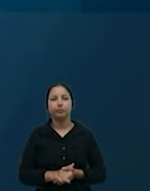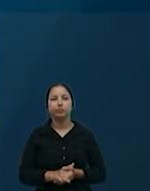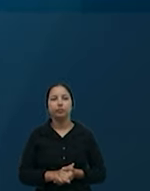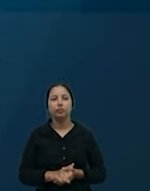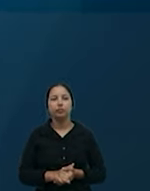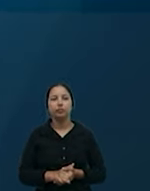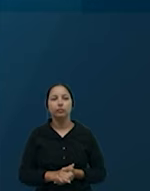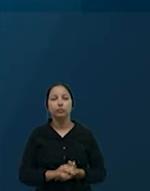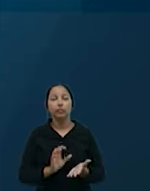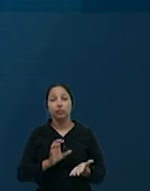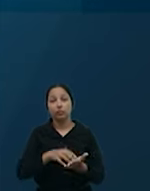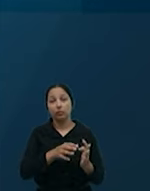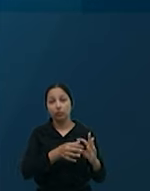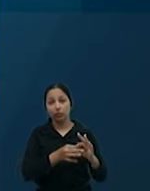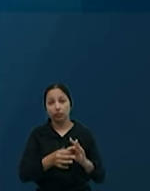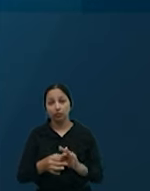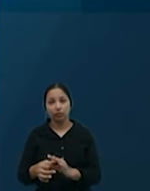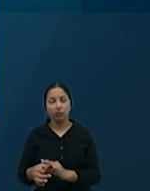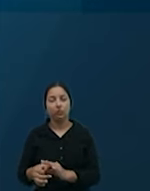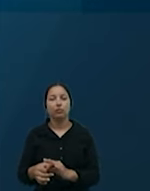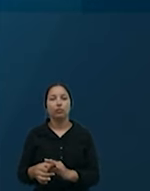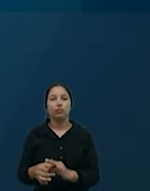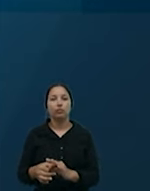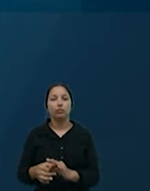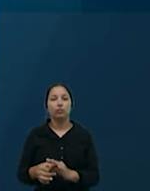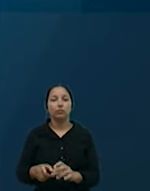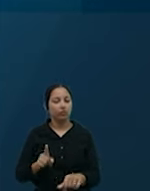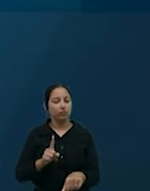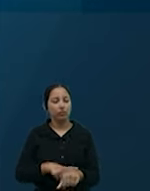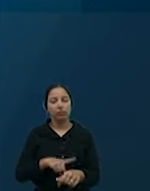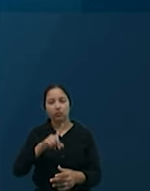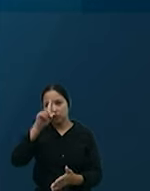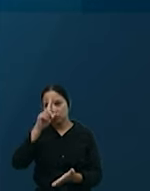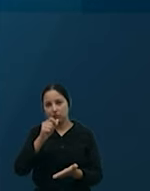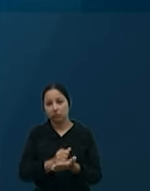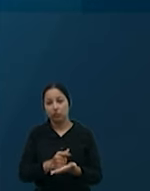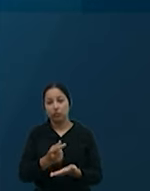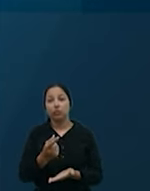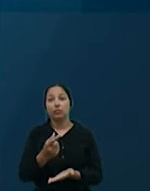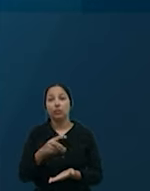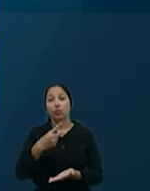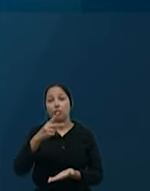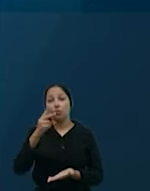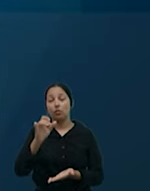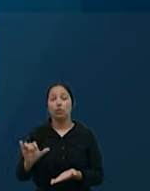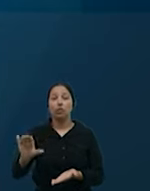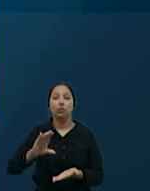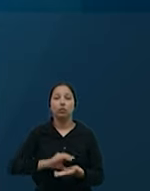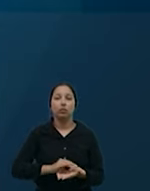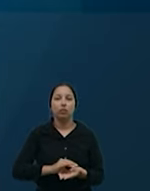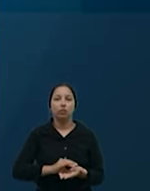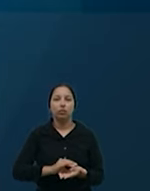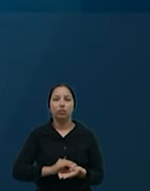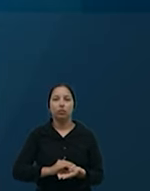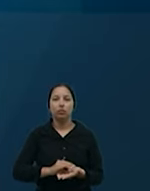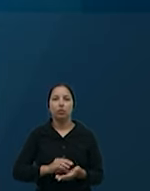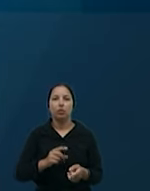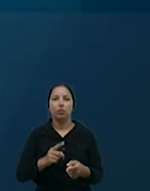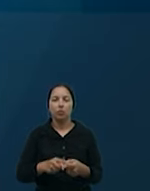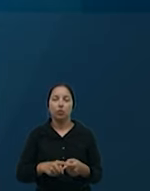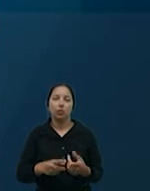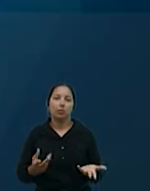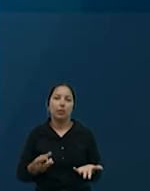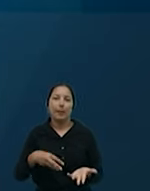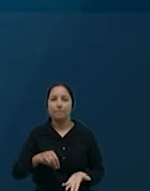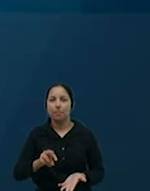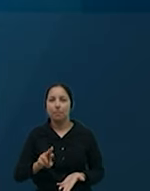for fixado o valor da indenização, porque, do contrário, ela ainda não está em mora. Por quê? Nem a lei